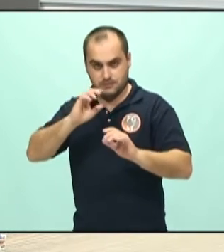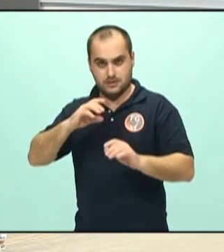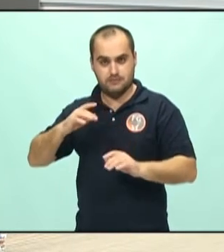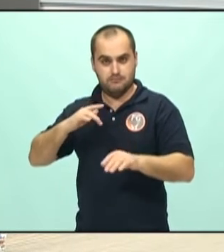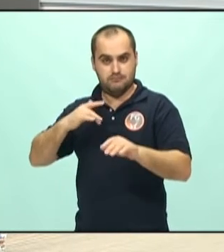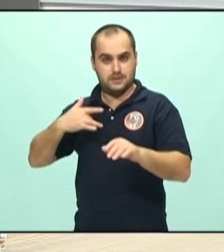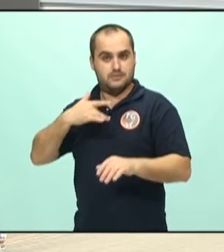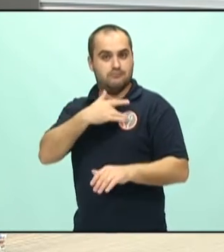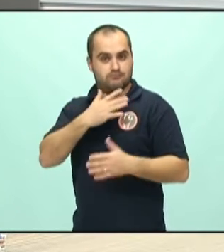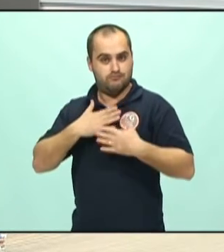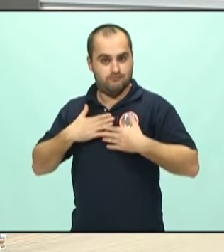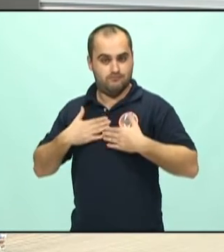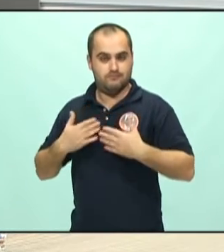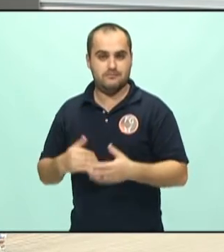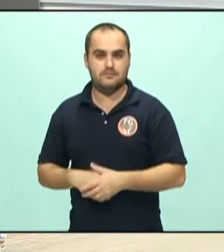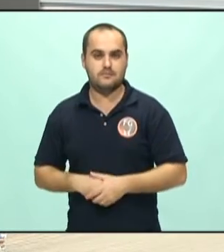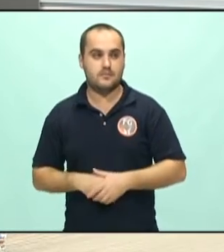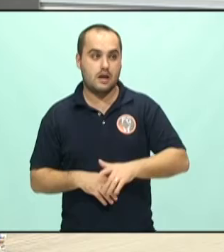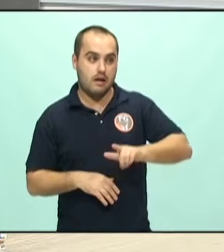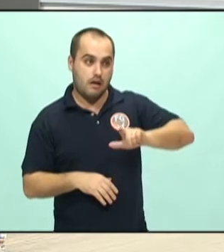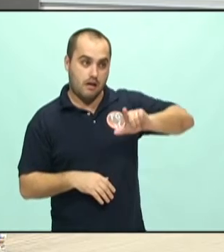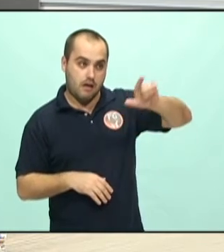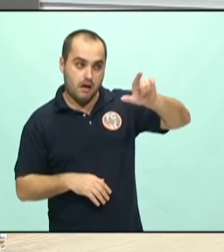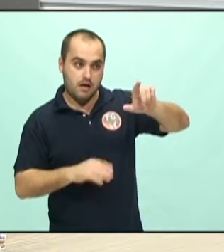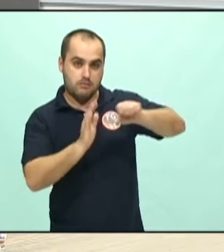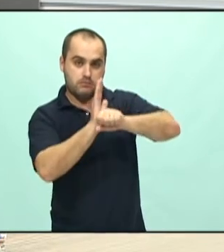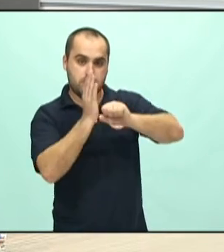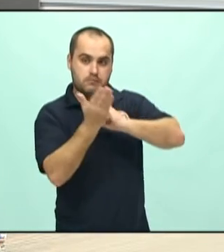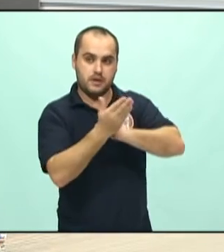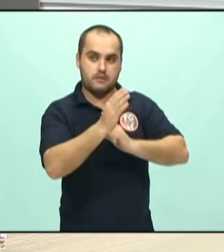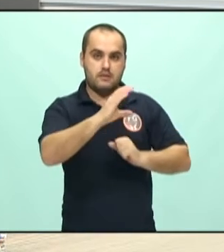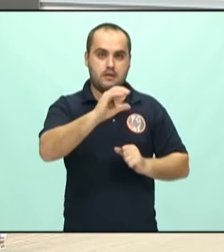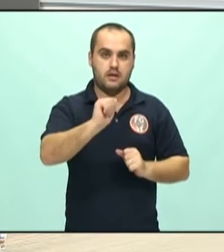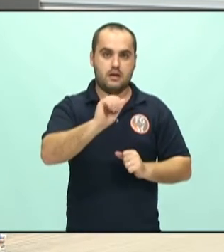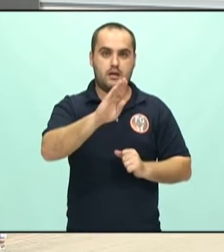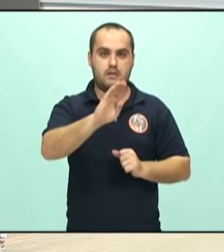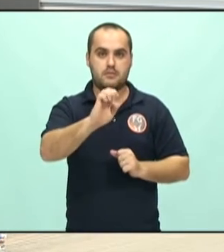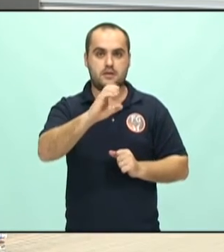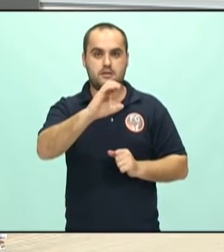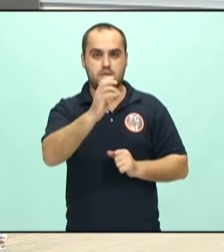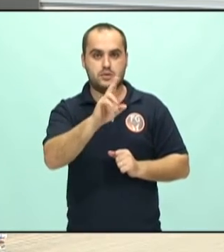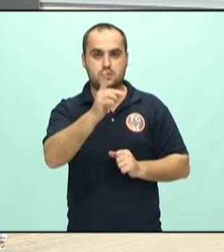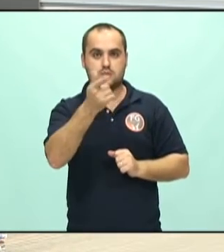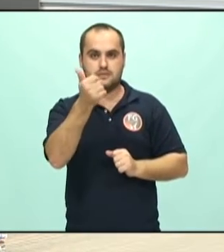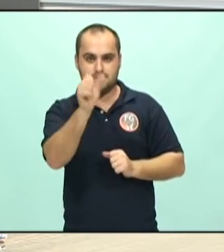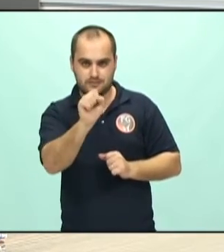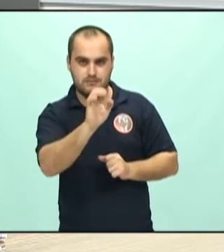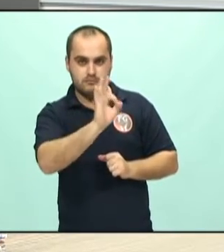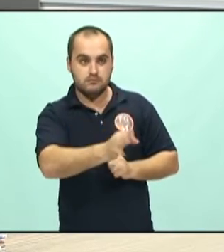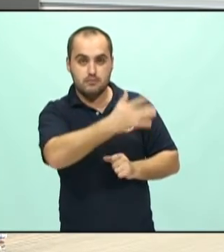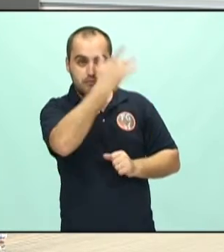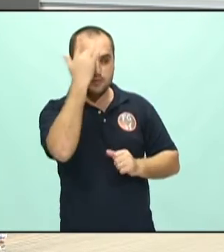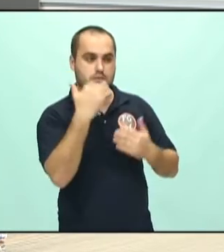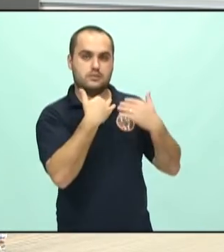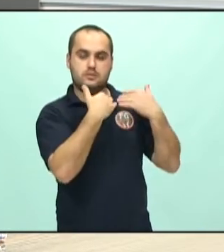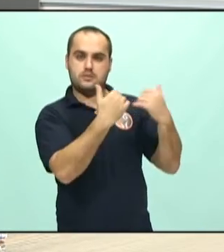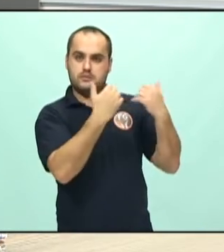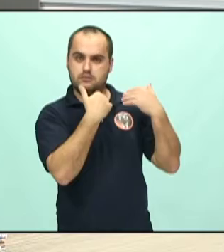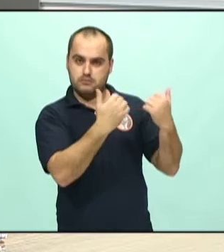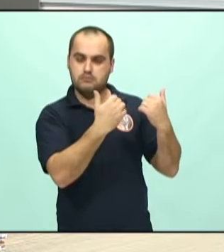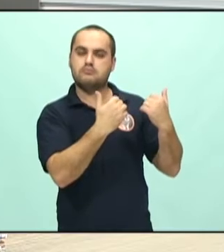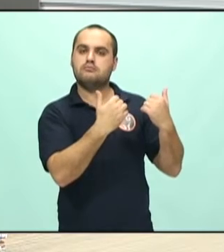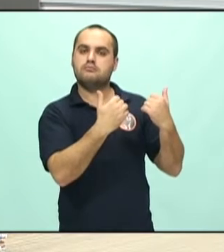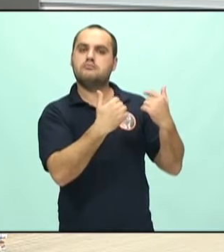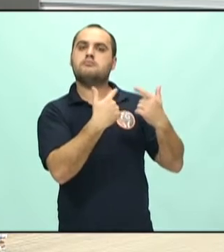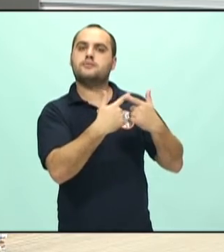recente na comunidade de cabeçudas né onde as pessoas de lá nos chamaram para trabalhar essas questões porque eles